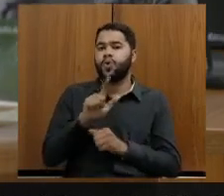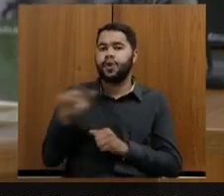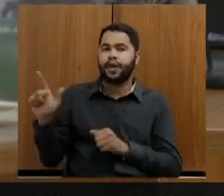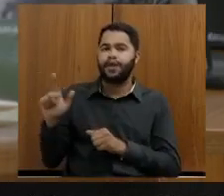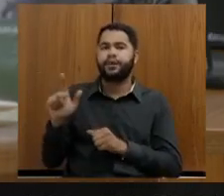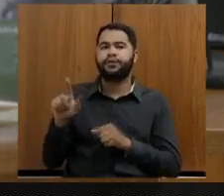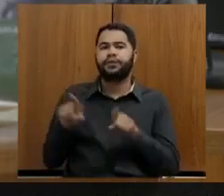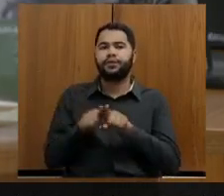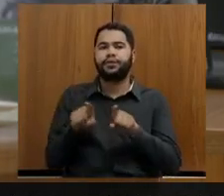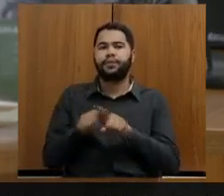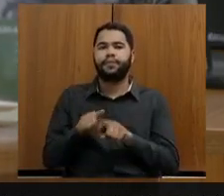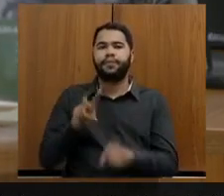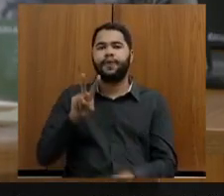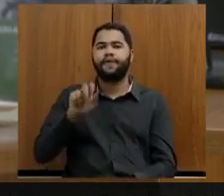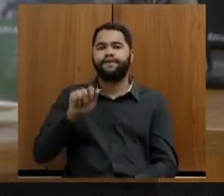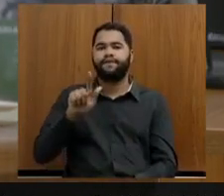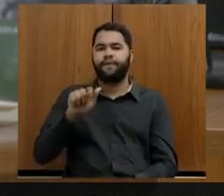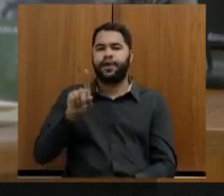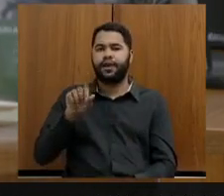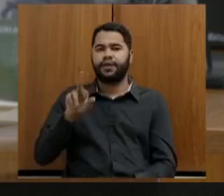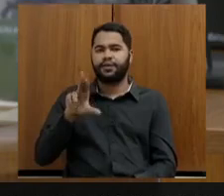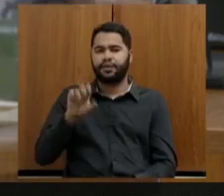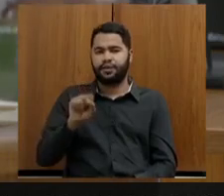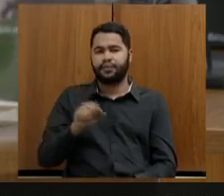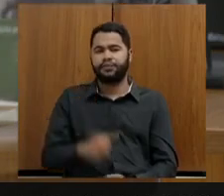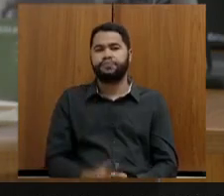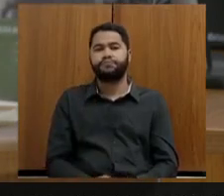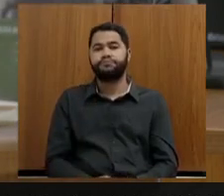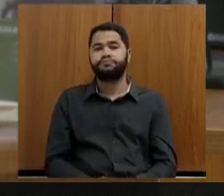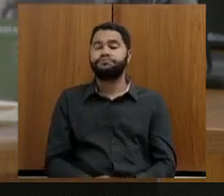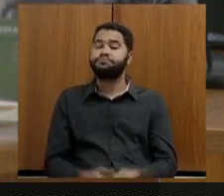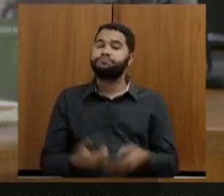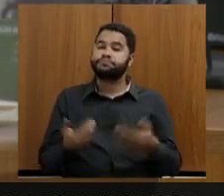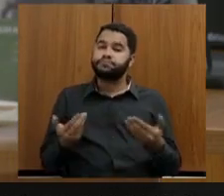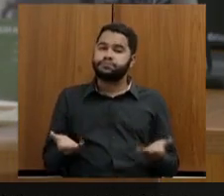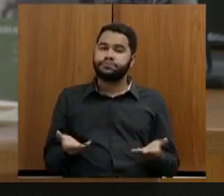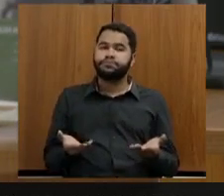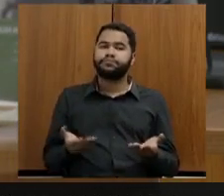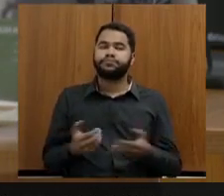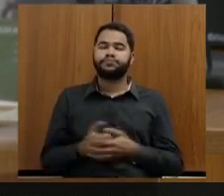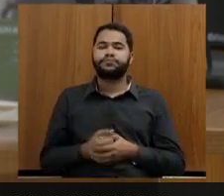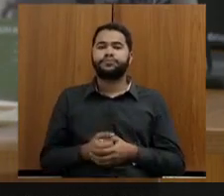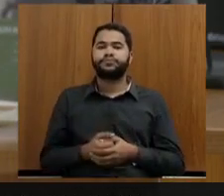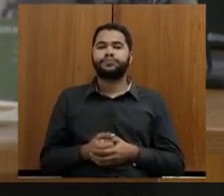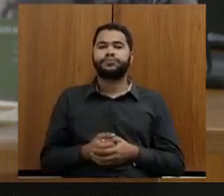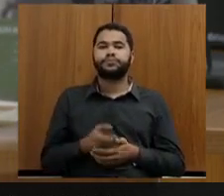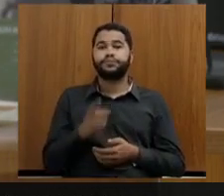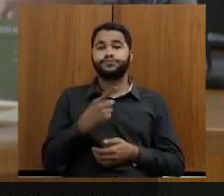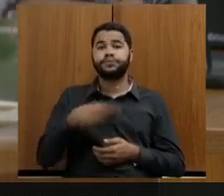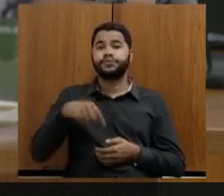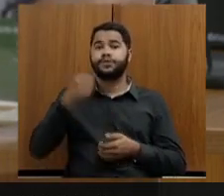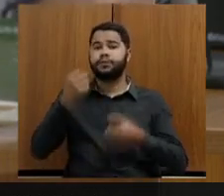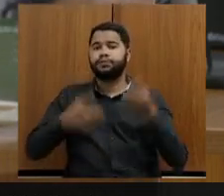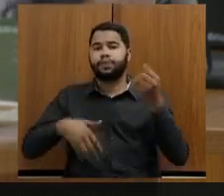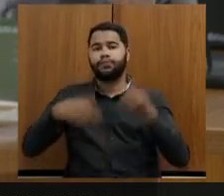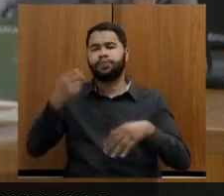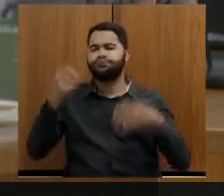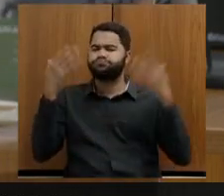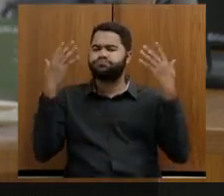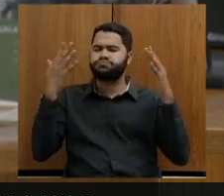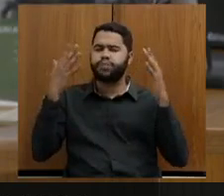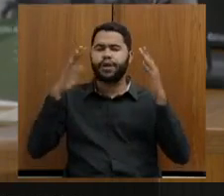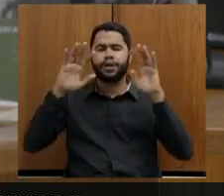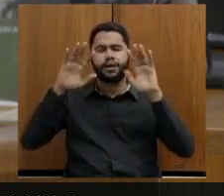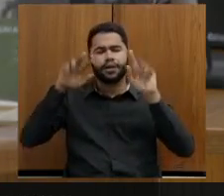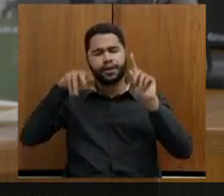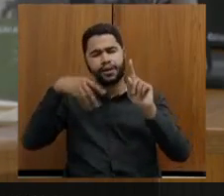Valadares também né que tá fazendo parte da área de Deus dentro mas como mandante na nosso a nossa fala aqui é de aplauso e